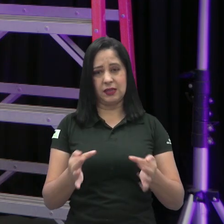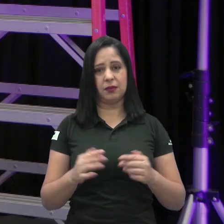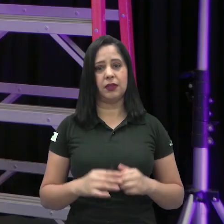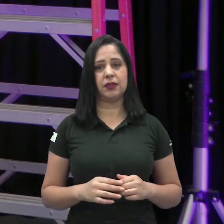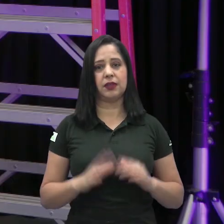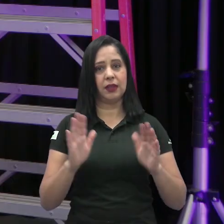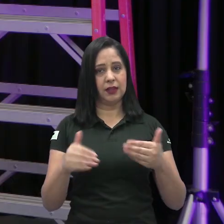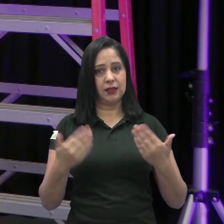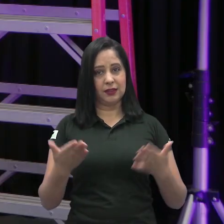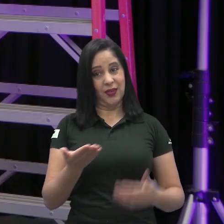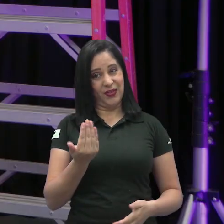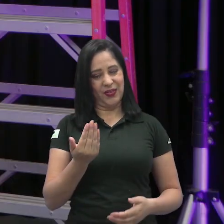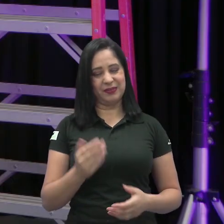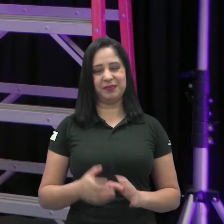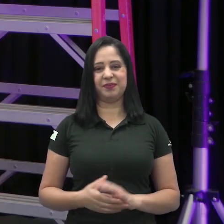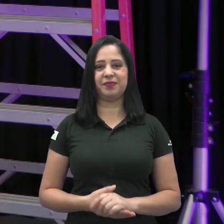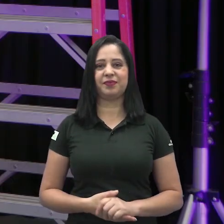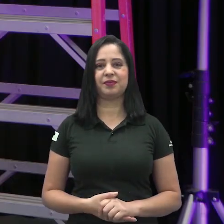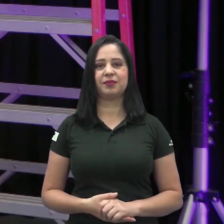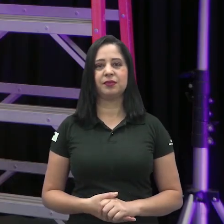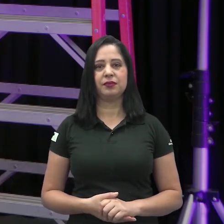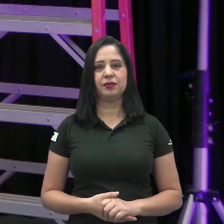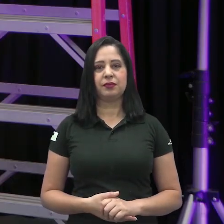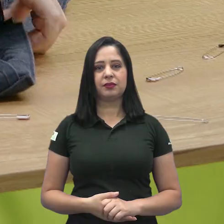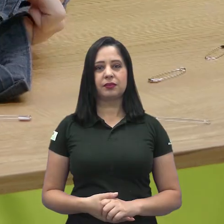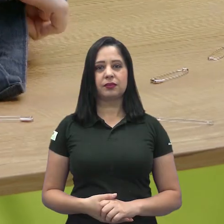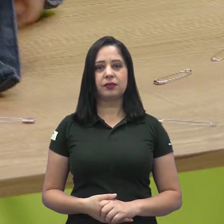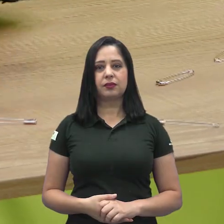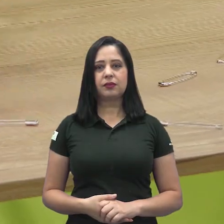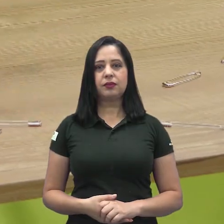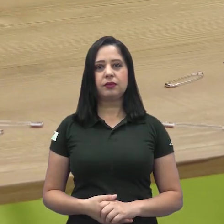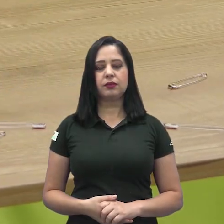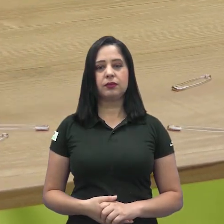o corte é bem mais simples. Então, eu vou fazer para vocês.